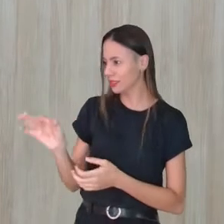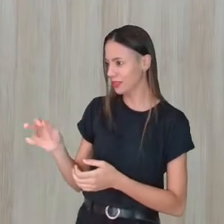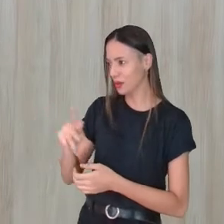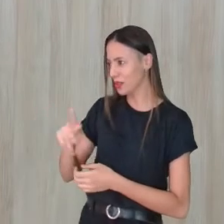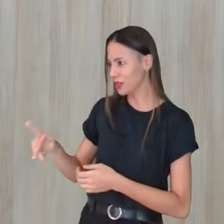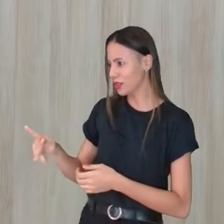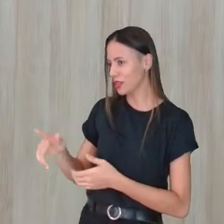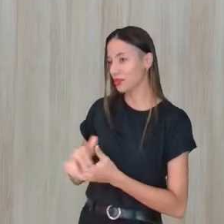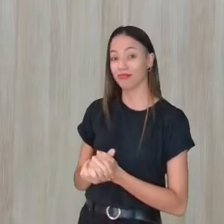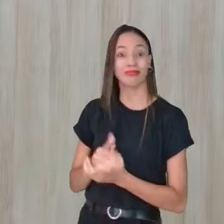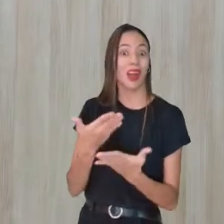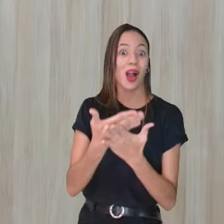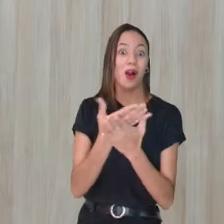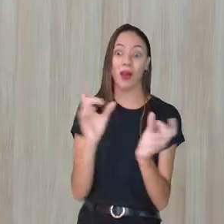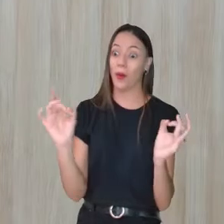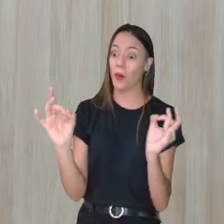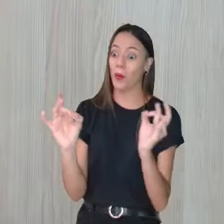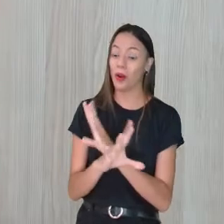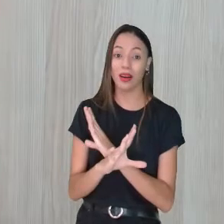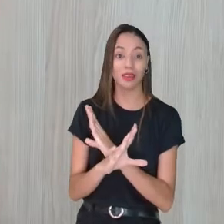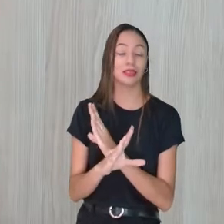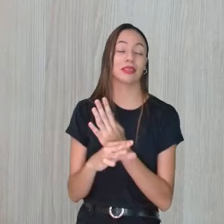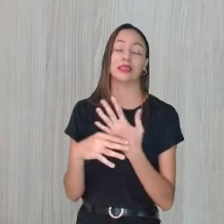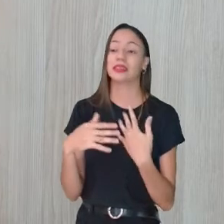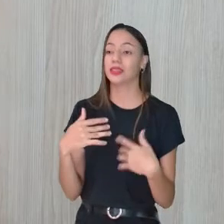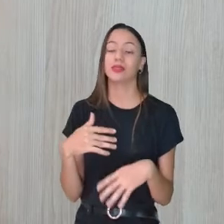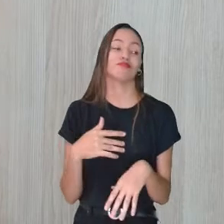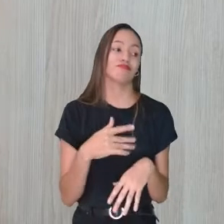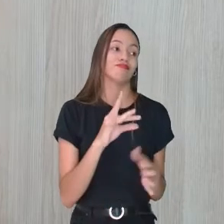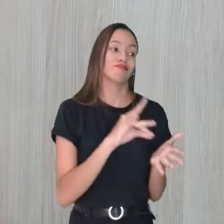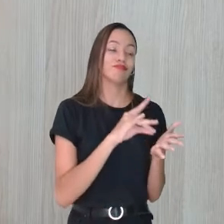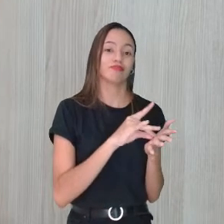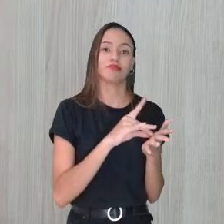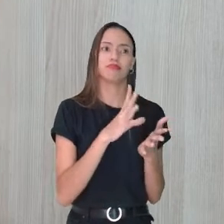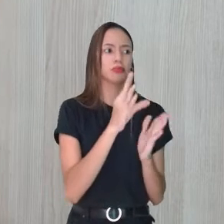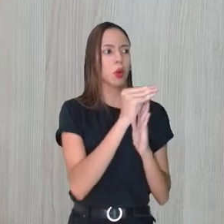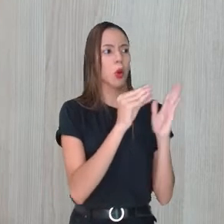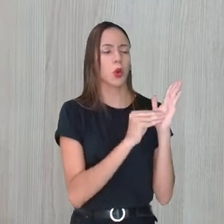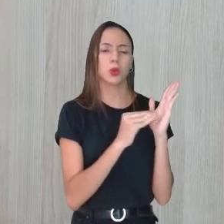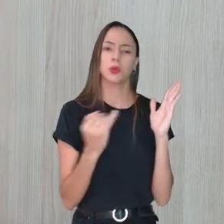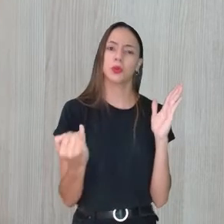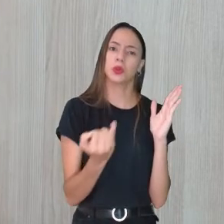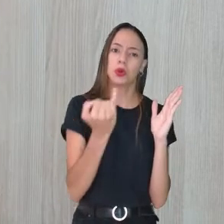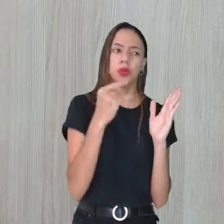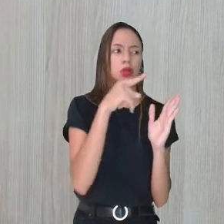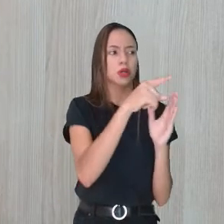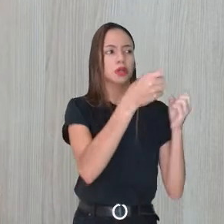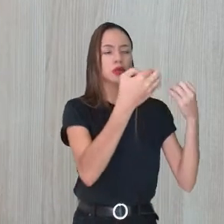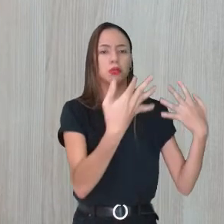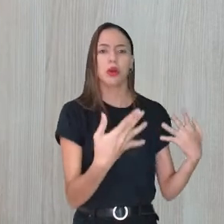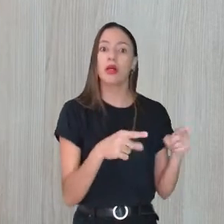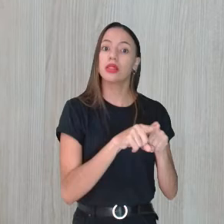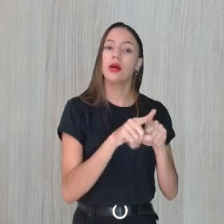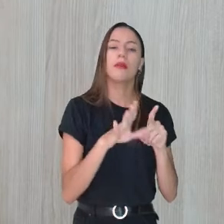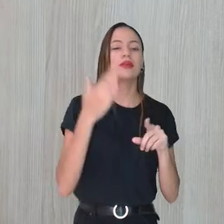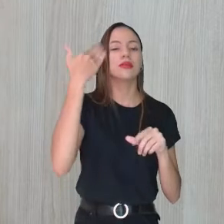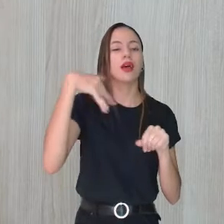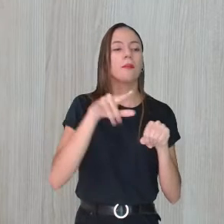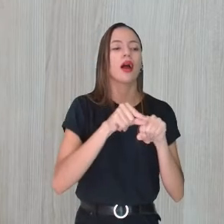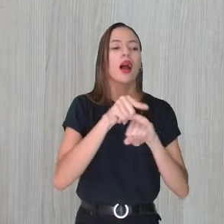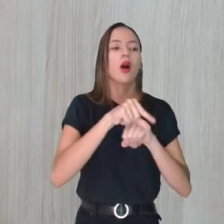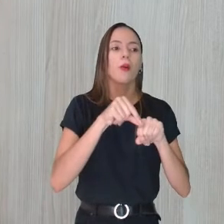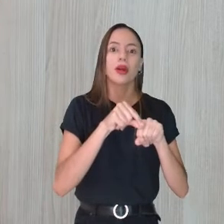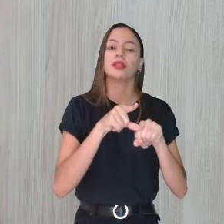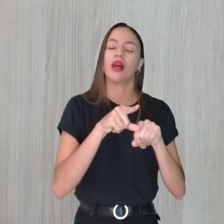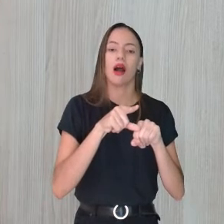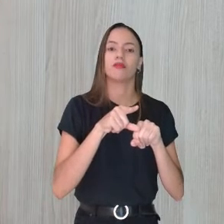foi embora a nossa aula. Foi embora, professora Adriana. É muito importante aí o conteúdo abordado. É muito importante a gente saber argumentar e argumentar